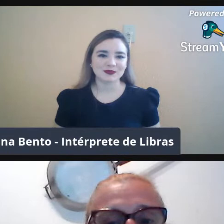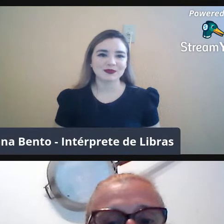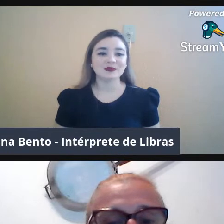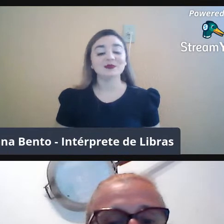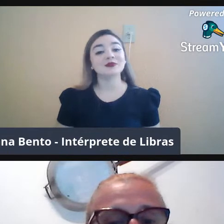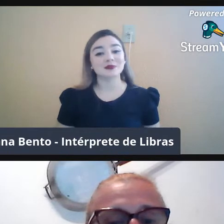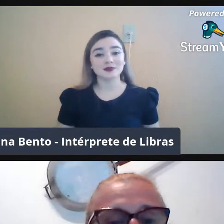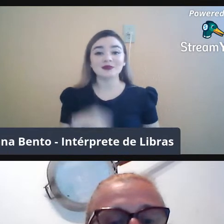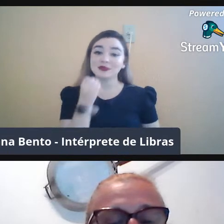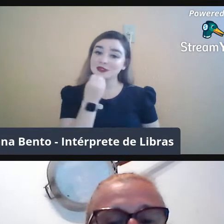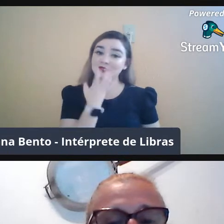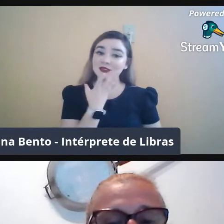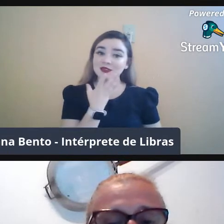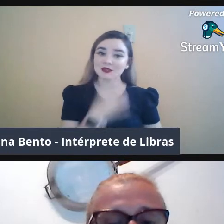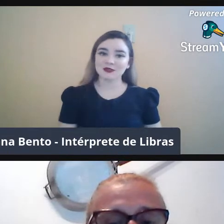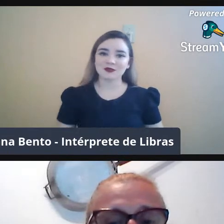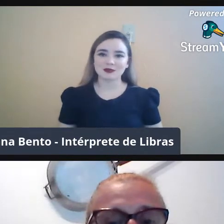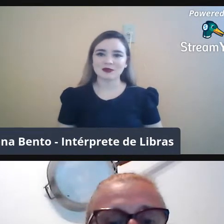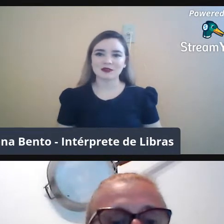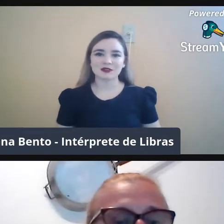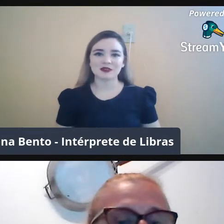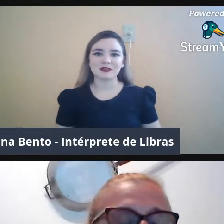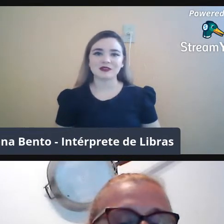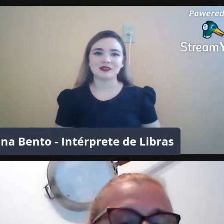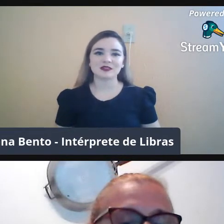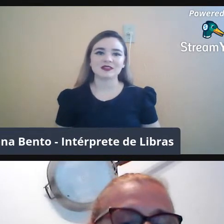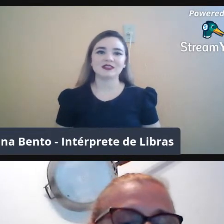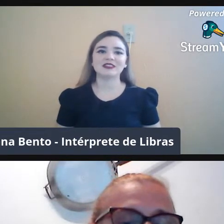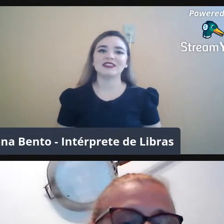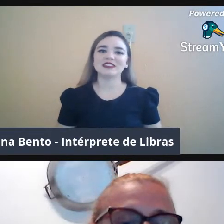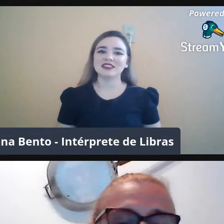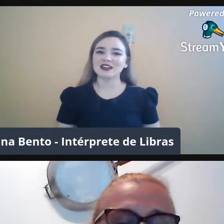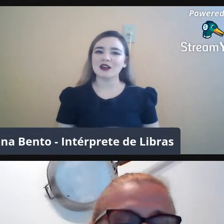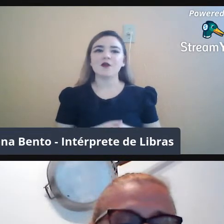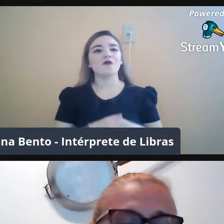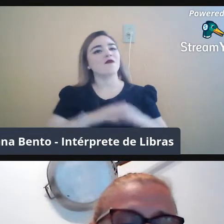Que bom, que bom. Tem pano para manga hoje para a gente conversar.